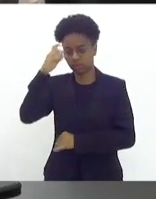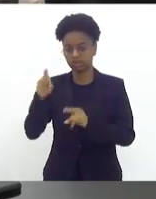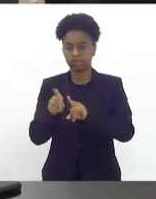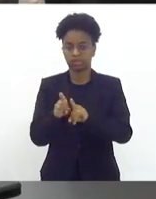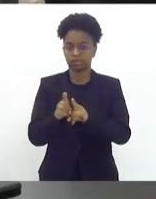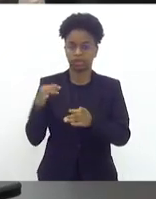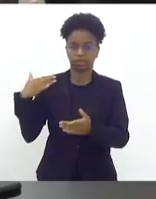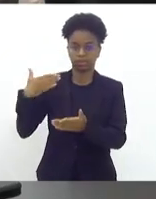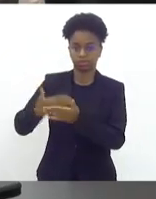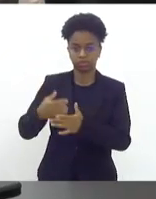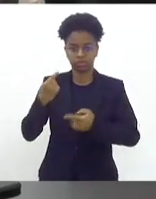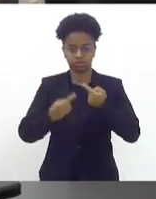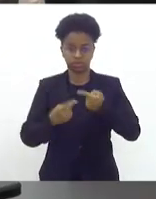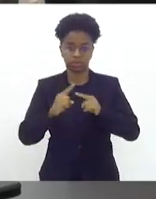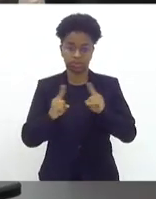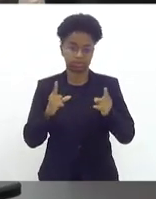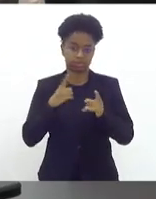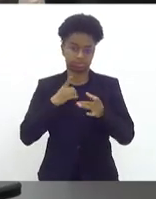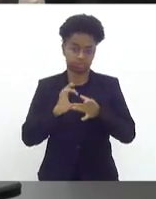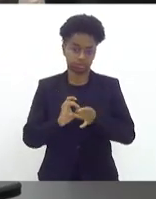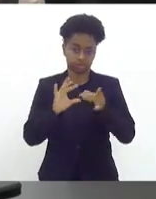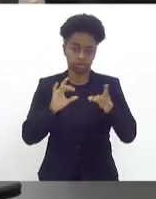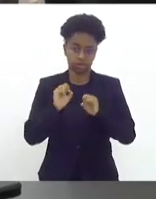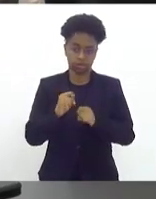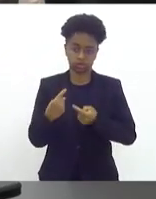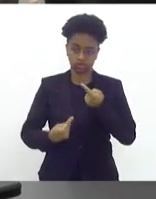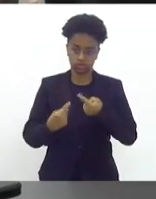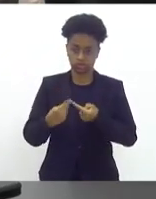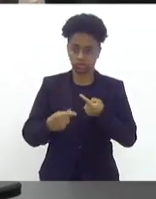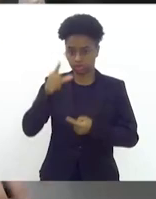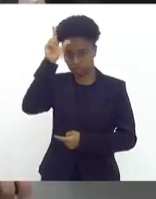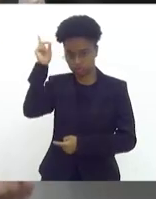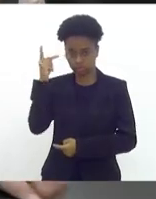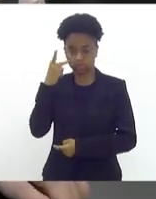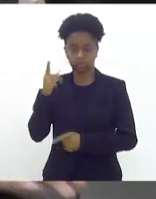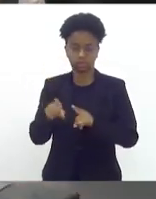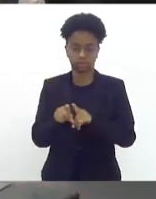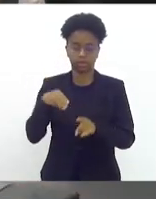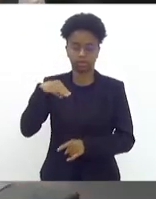discutido, mas de qualquer forma está aberto para discussão. Eu queria discutir. Deputado presidente. Luiz Paulo, deputado Mink.